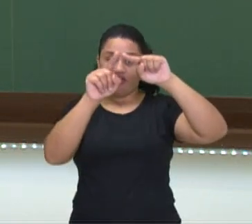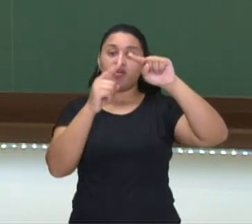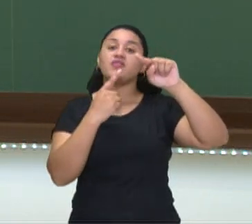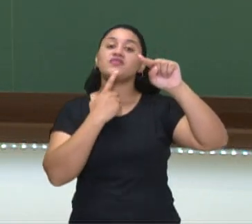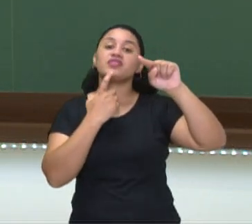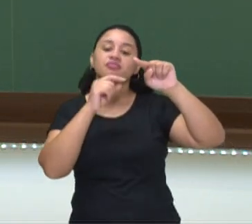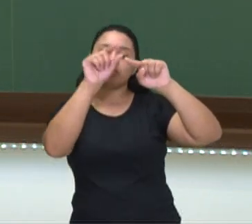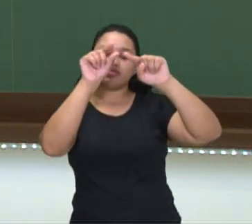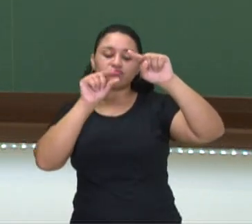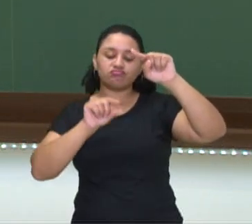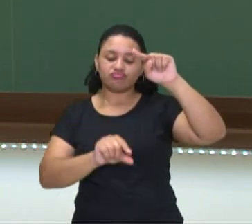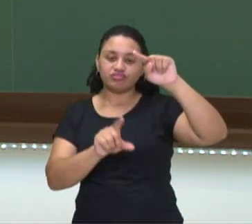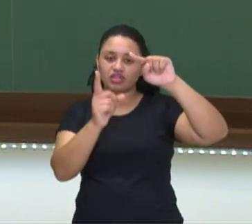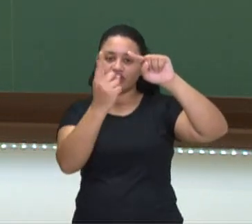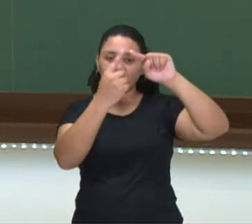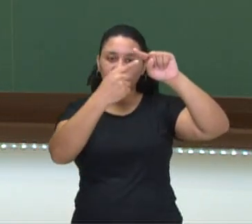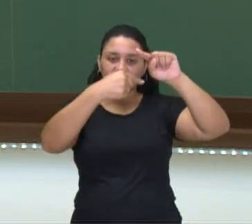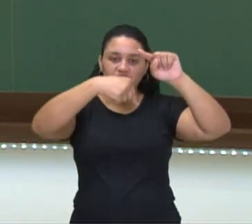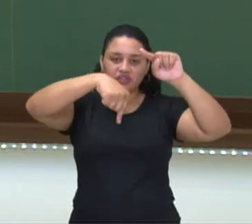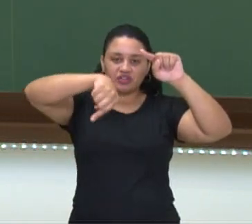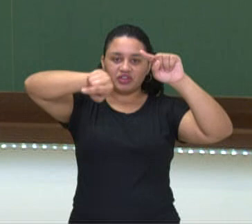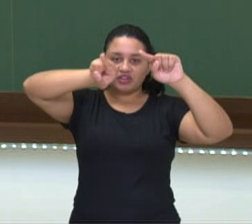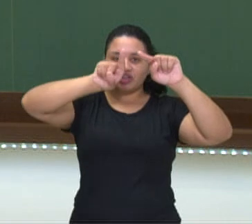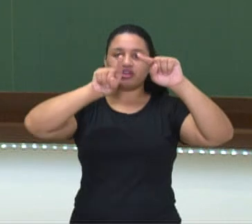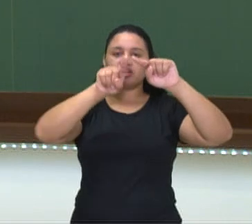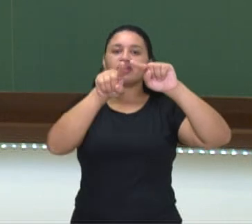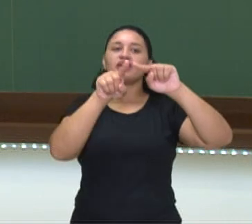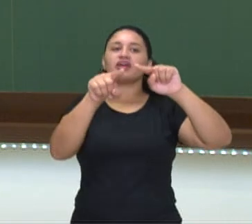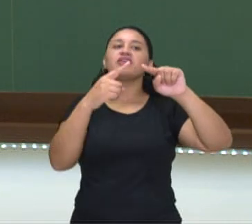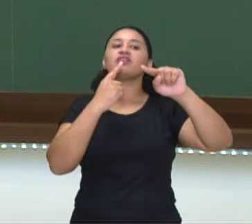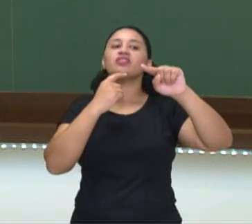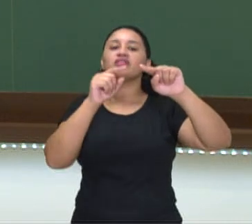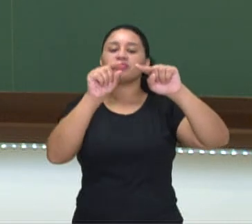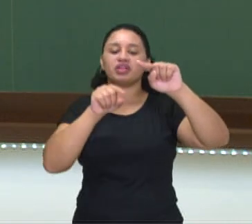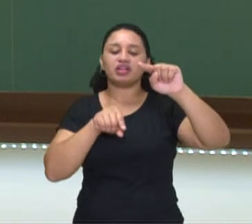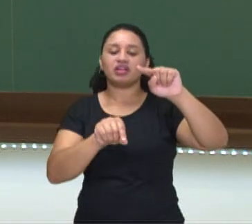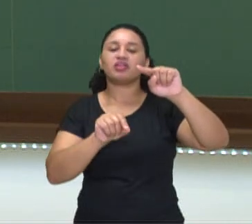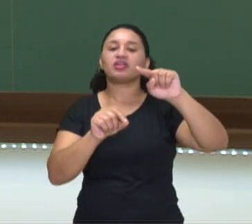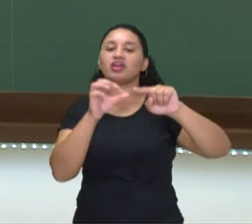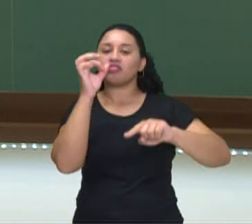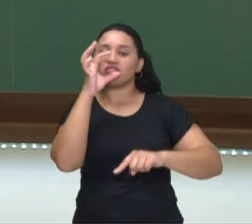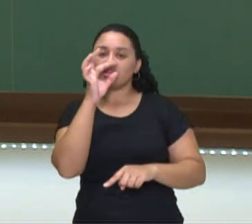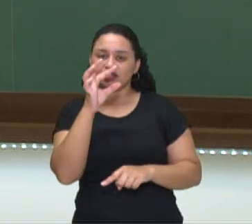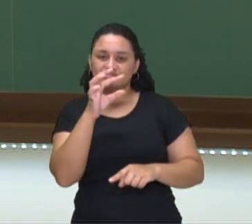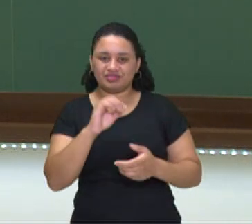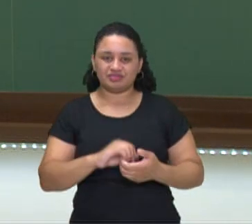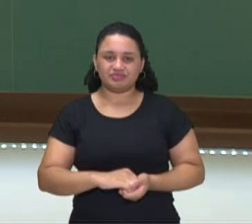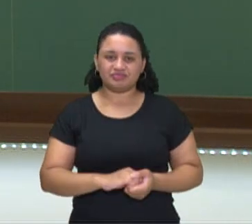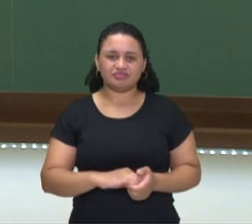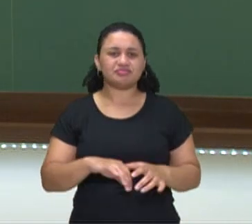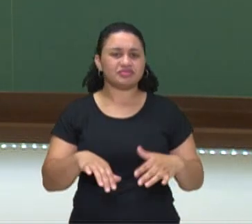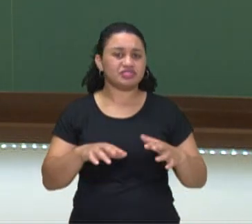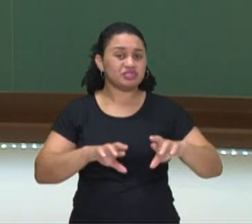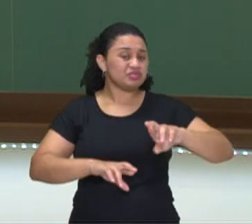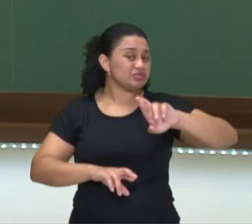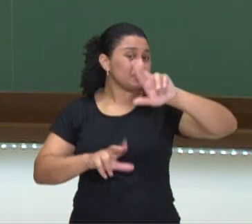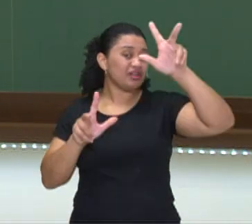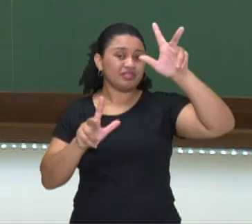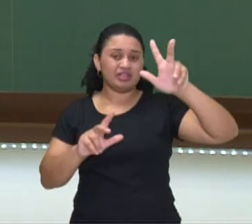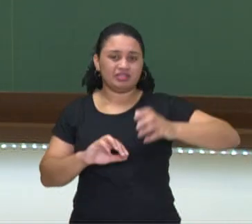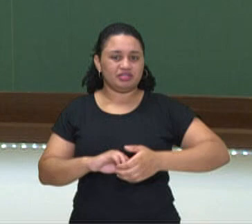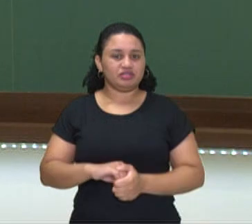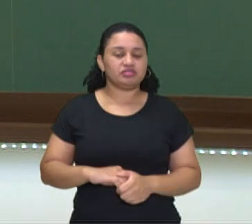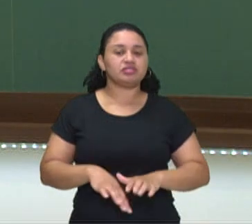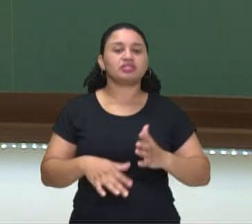lá no período barroco, era muito comum utilizar esse contraste de cores, principalmente